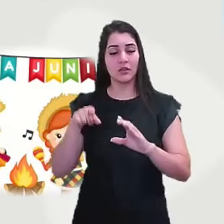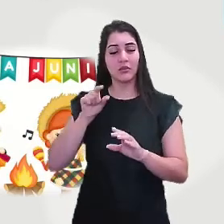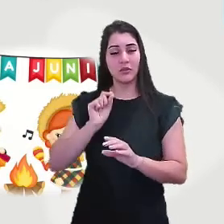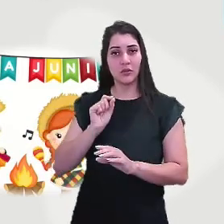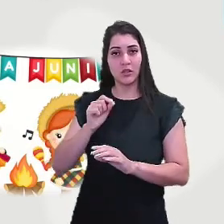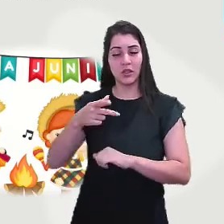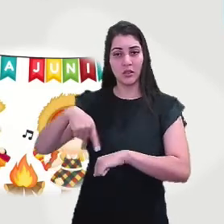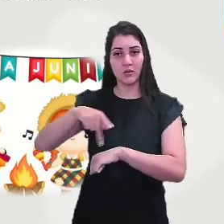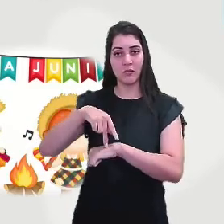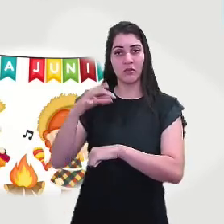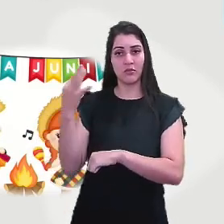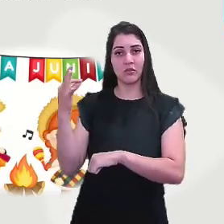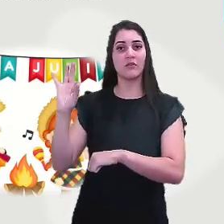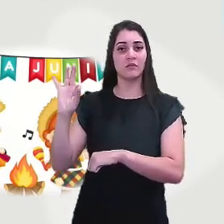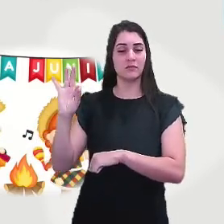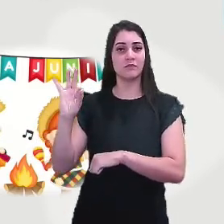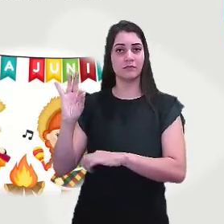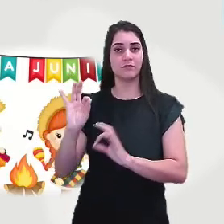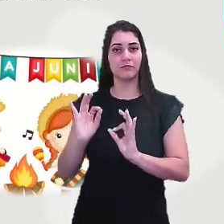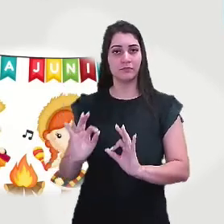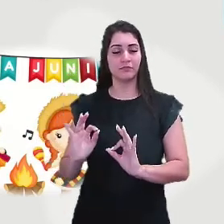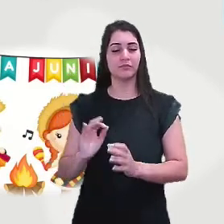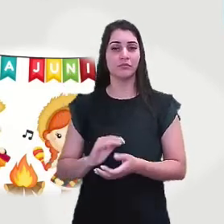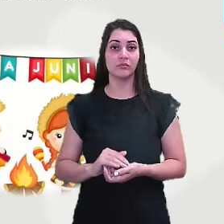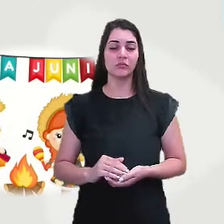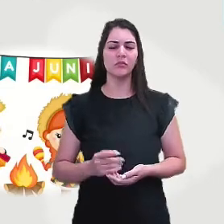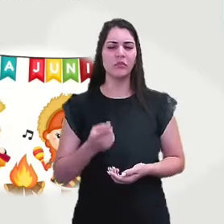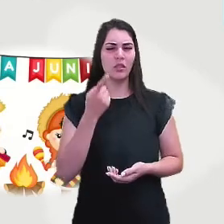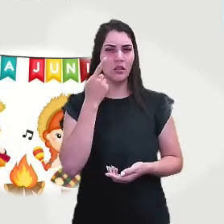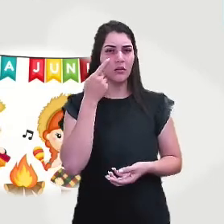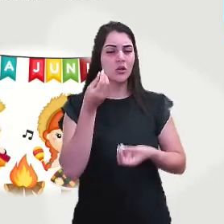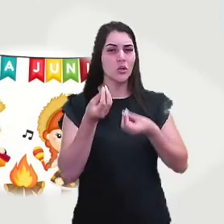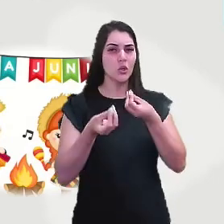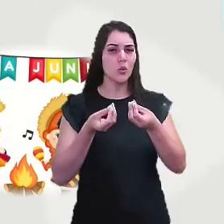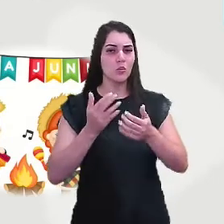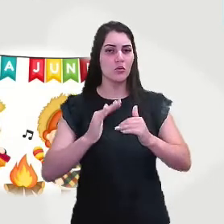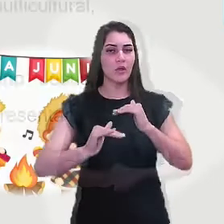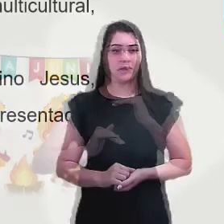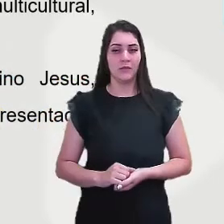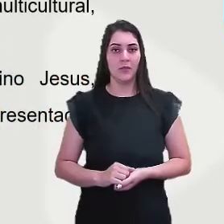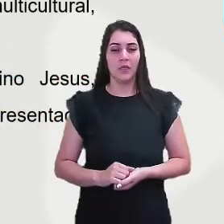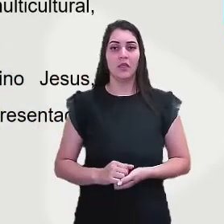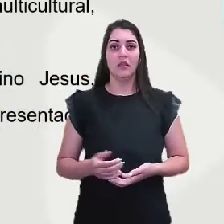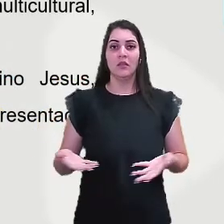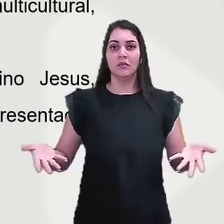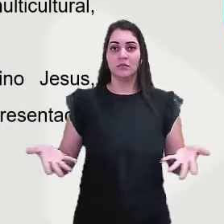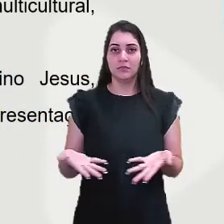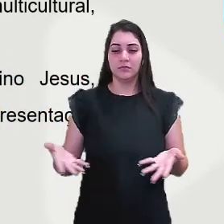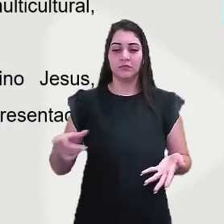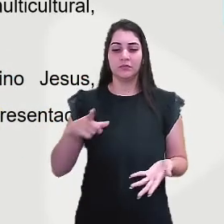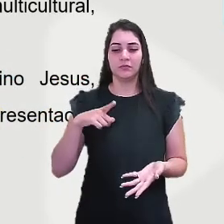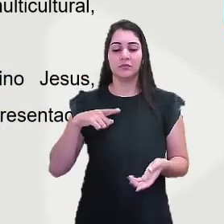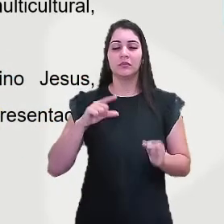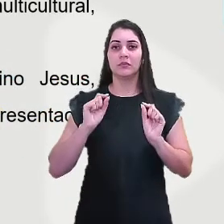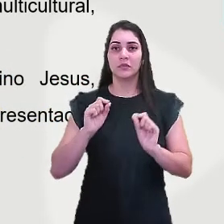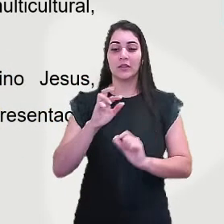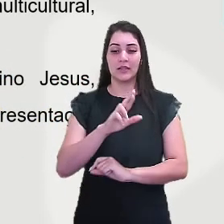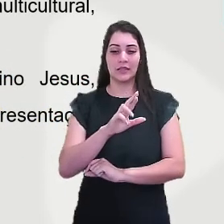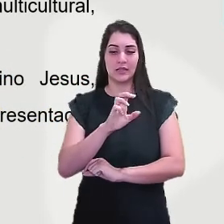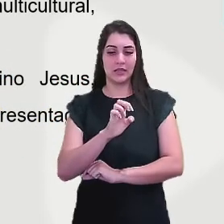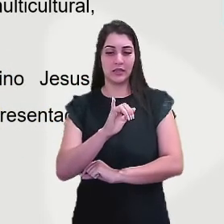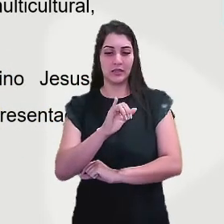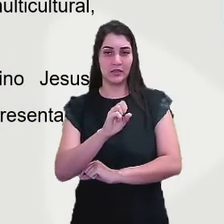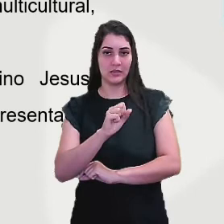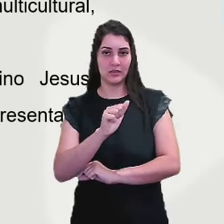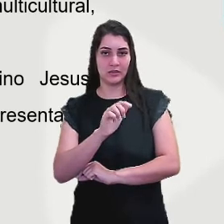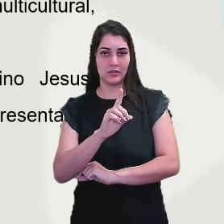das danças de salão francesa. Tá vendo como a evolução das tradições? E agora temos o reizado. Eu acho